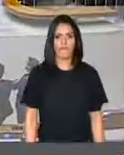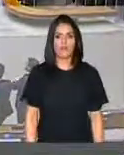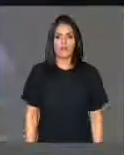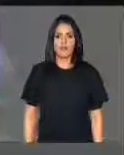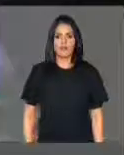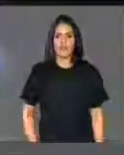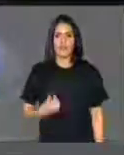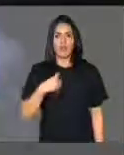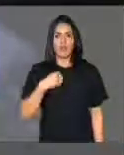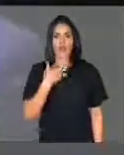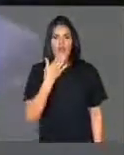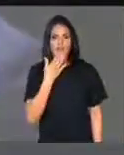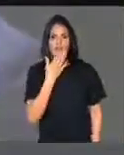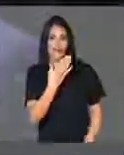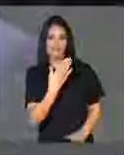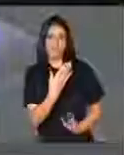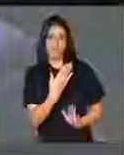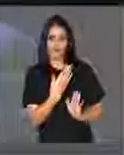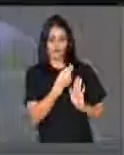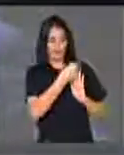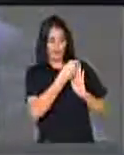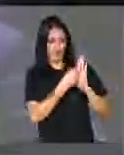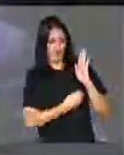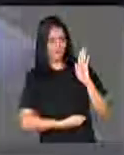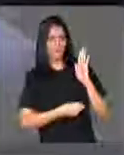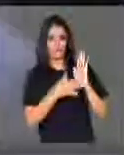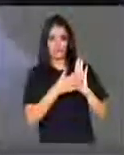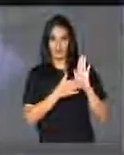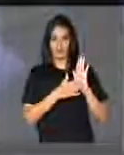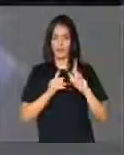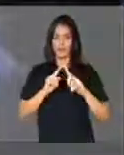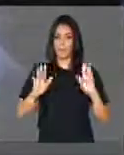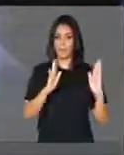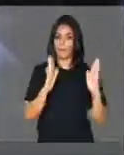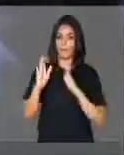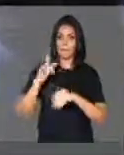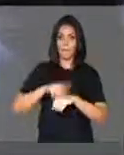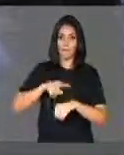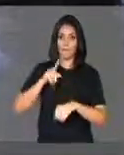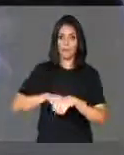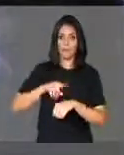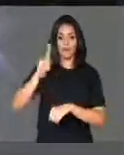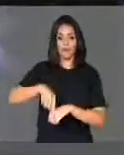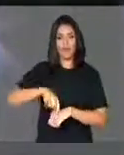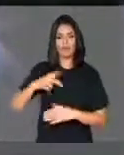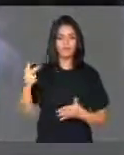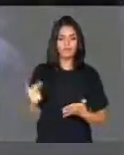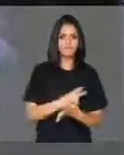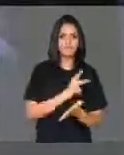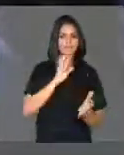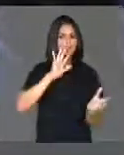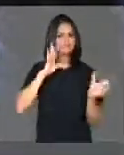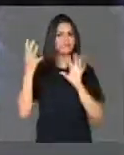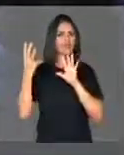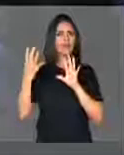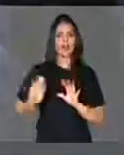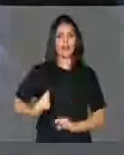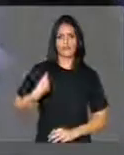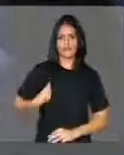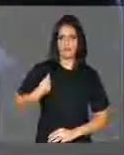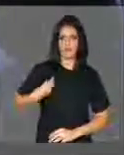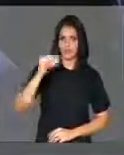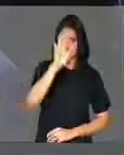o conteúdo da matéria. No entanto, entendemos que este é um momento particular da vida nacional que exige desta